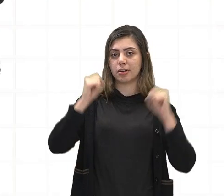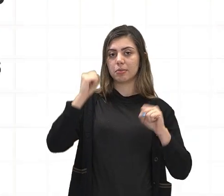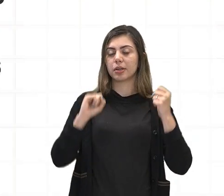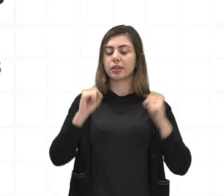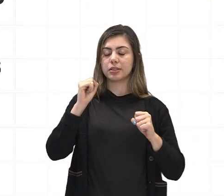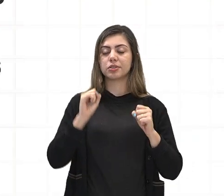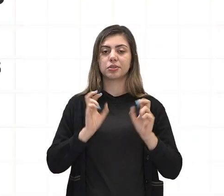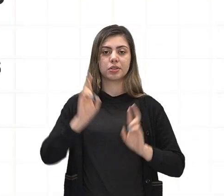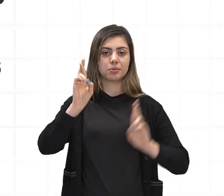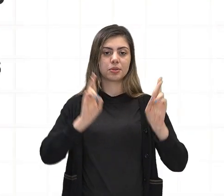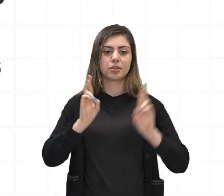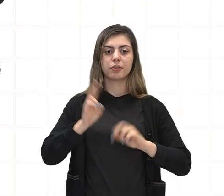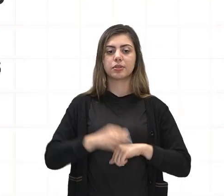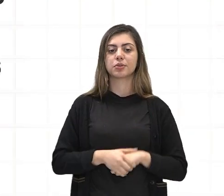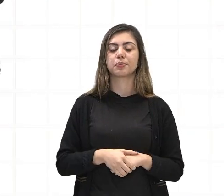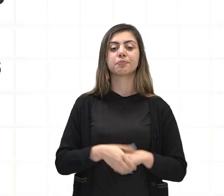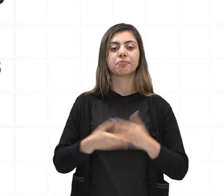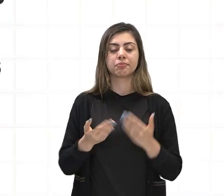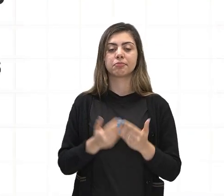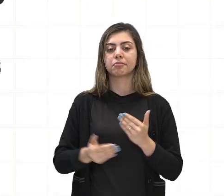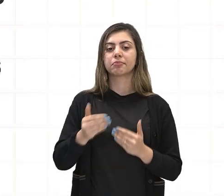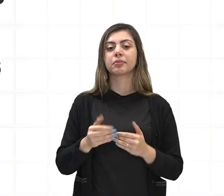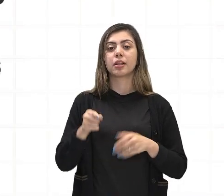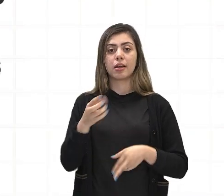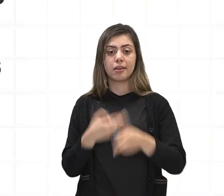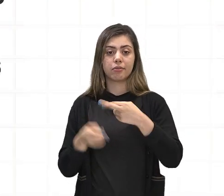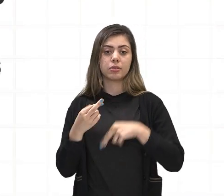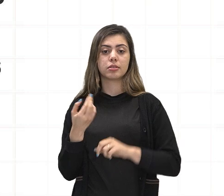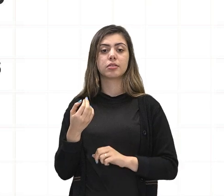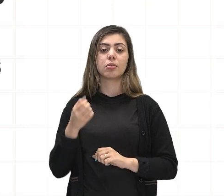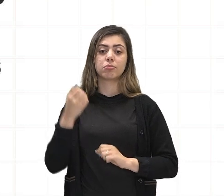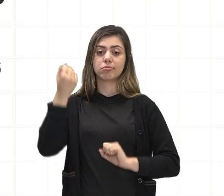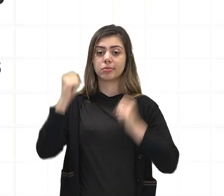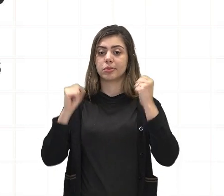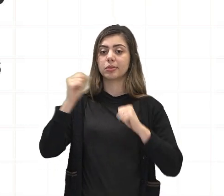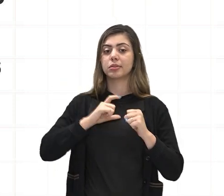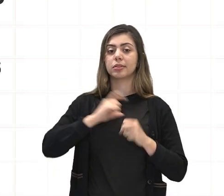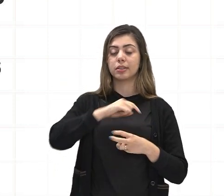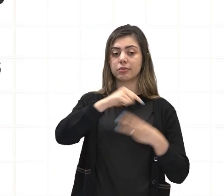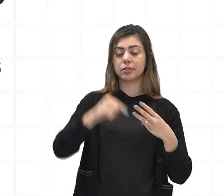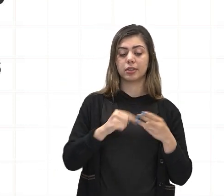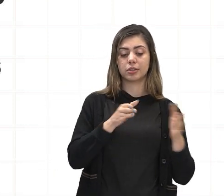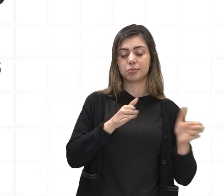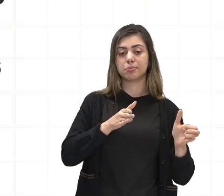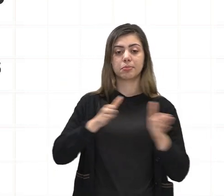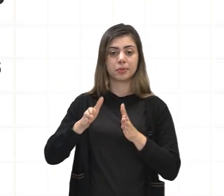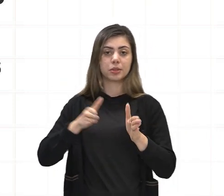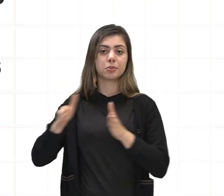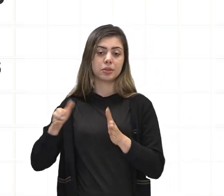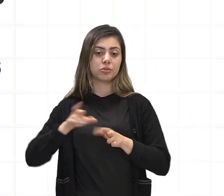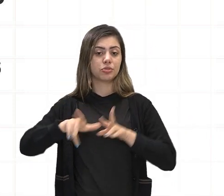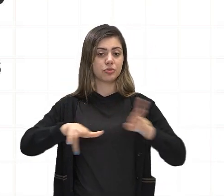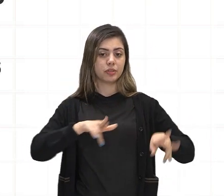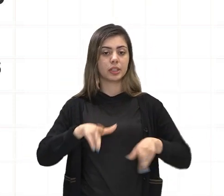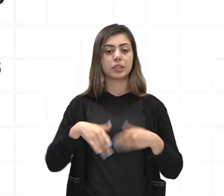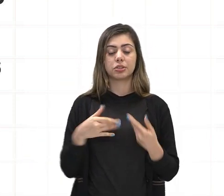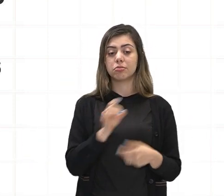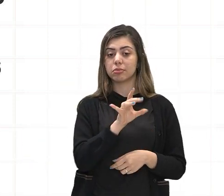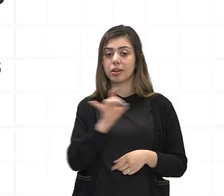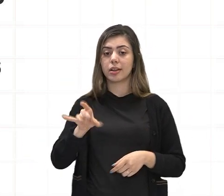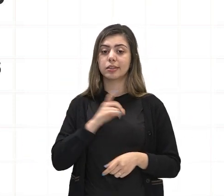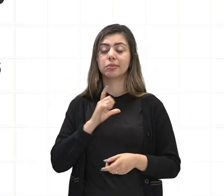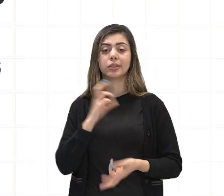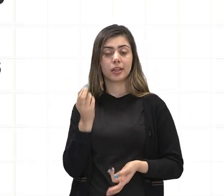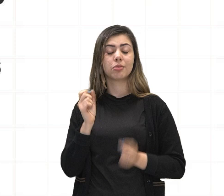Continuando. A Revolução Industrial se desdobrou em 3 fases distintas, cada uma marcada por